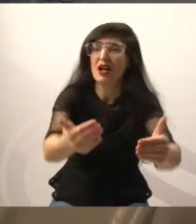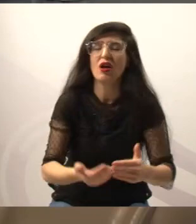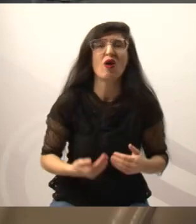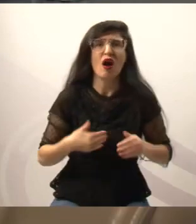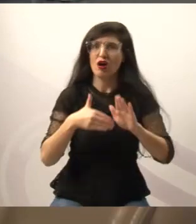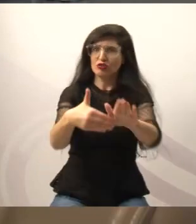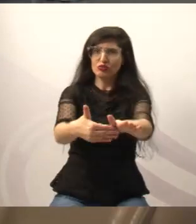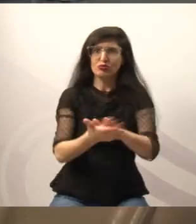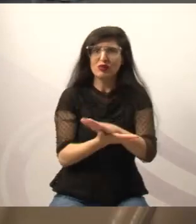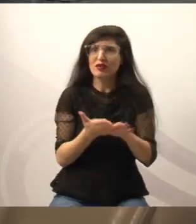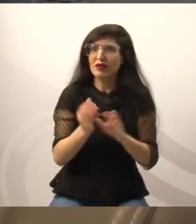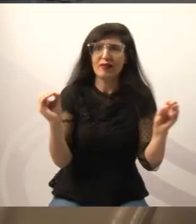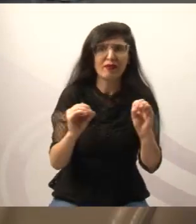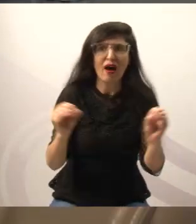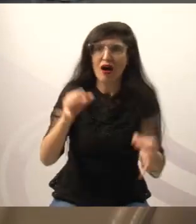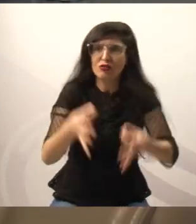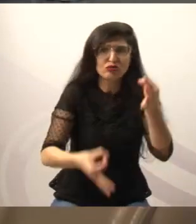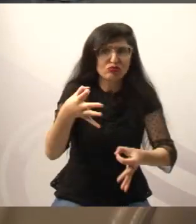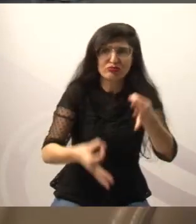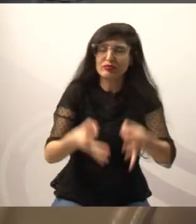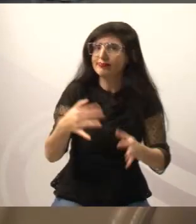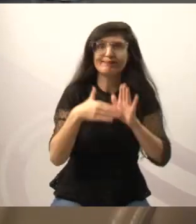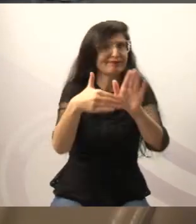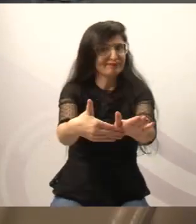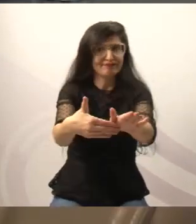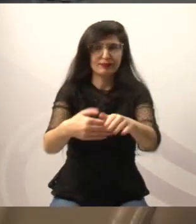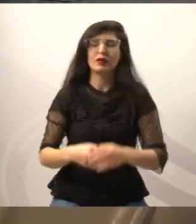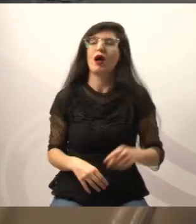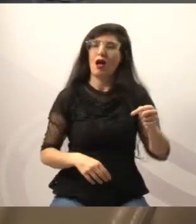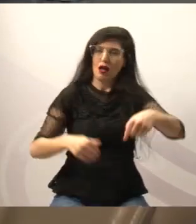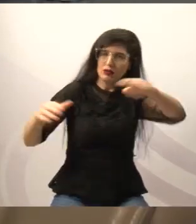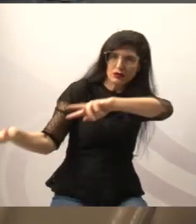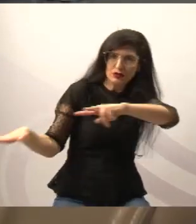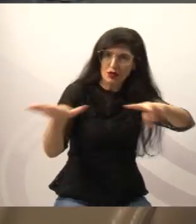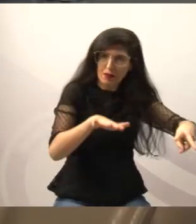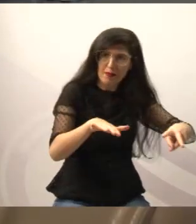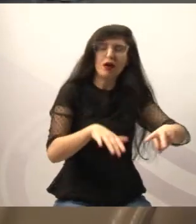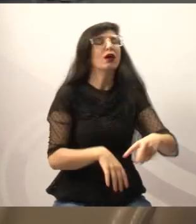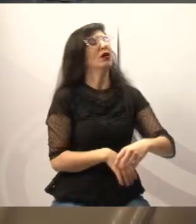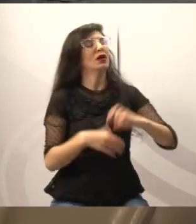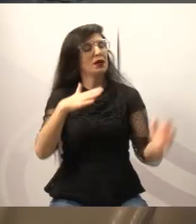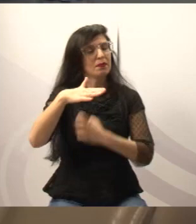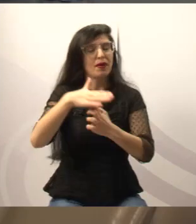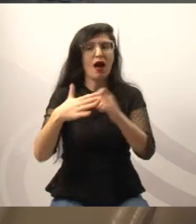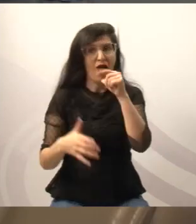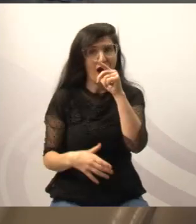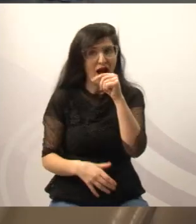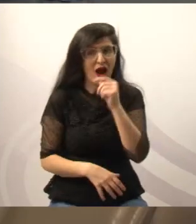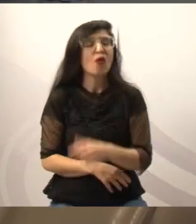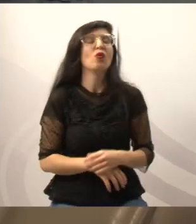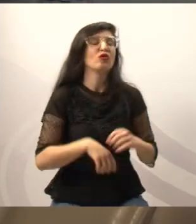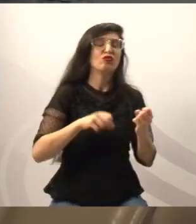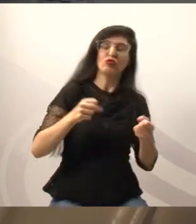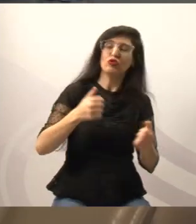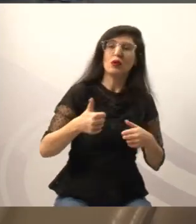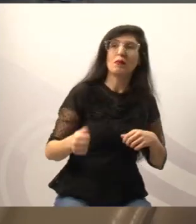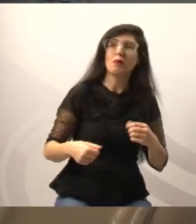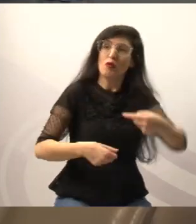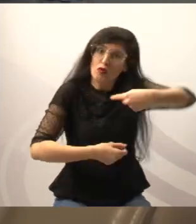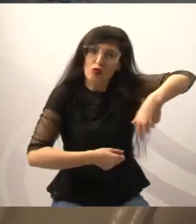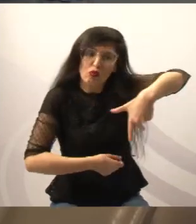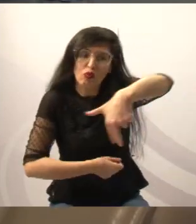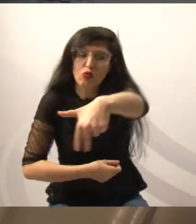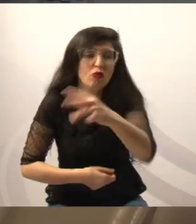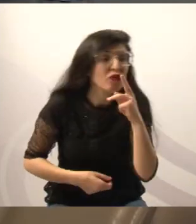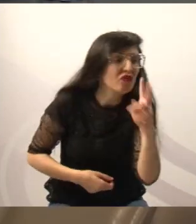é revoltante. Essa semana foram lá, CETESB, lá no meio ambiente, ali no remédio, na chácara de um morador ali, e já para multar o morador,